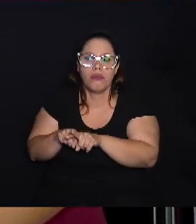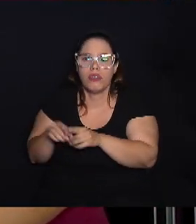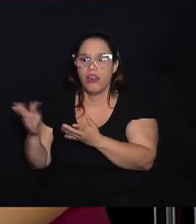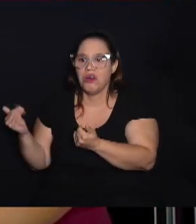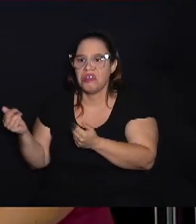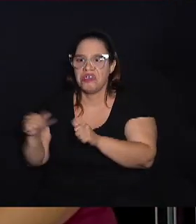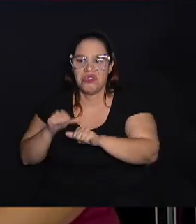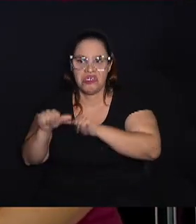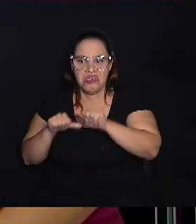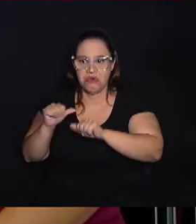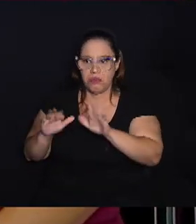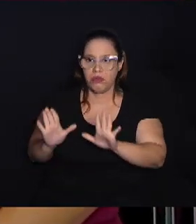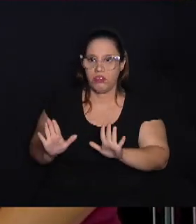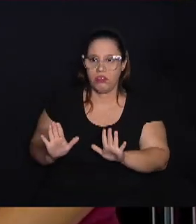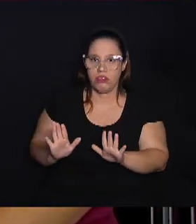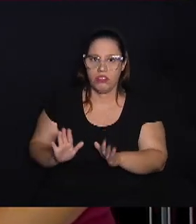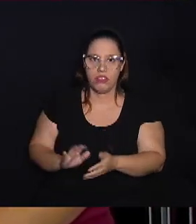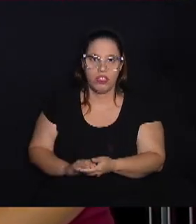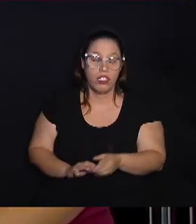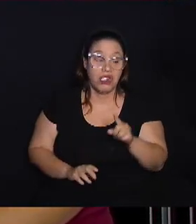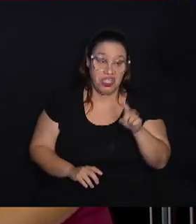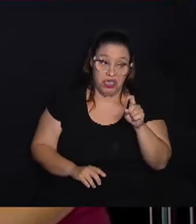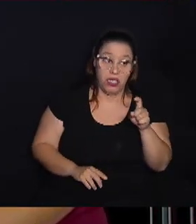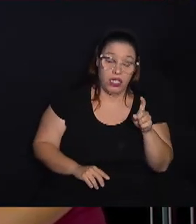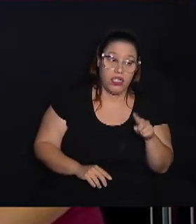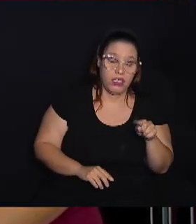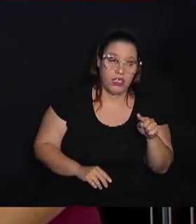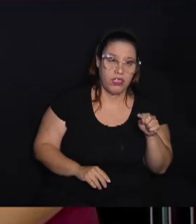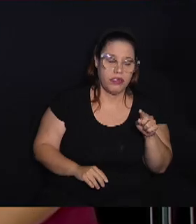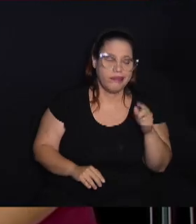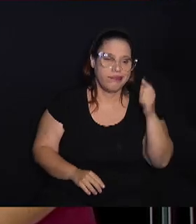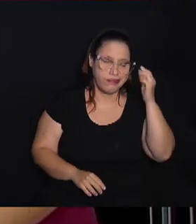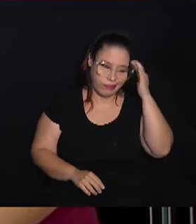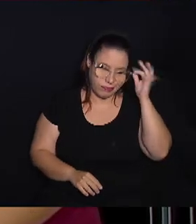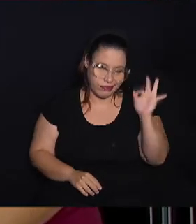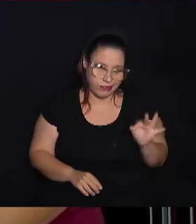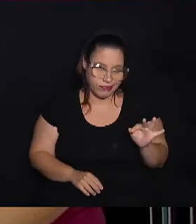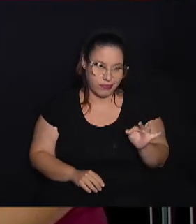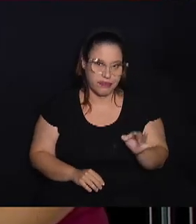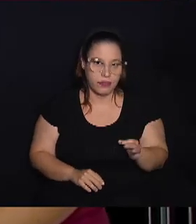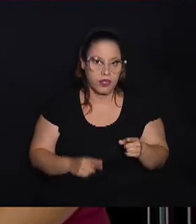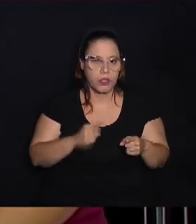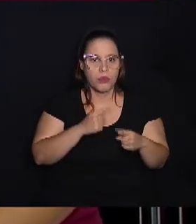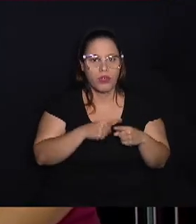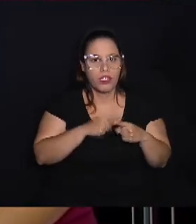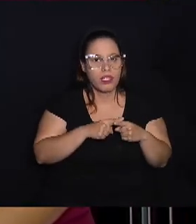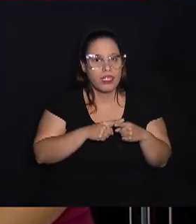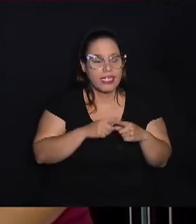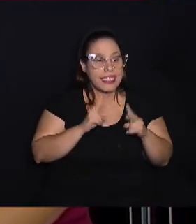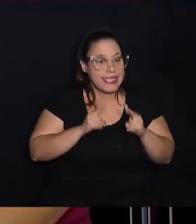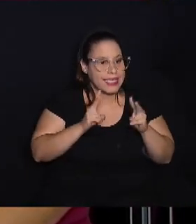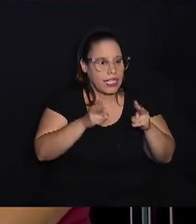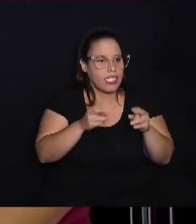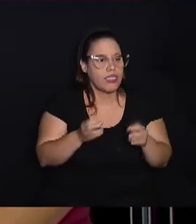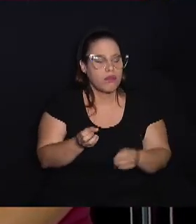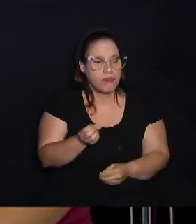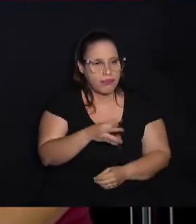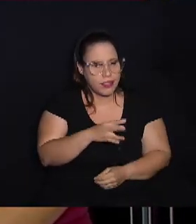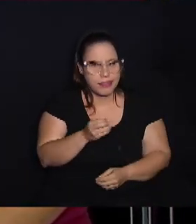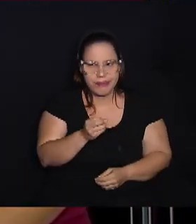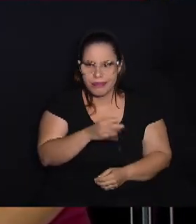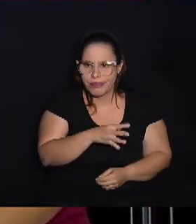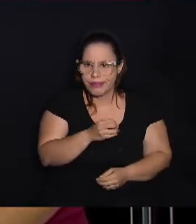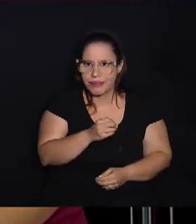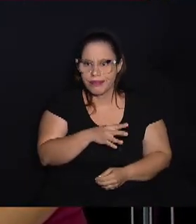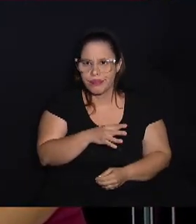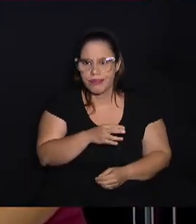isso que você falou é sensacional, realmente faz todo sentido. Porque você tem que estar sempre se atualizando, você usou o termo